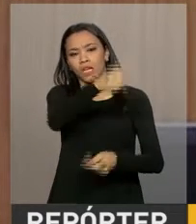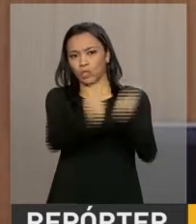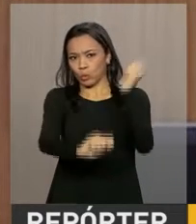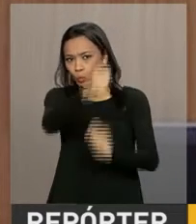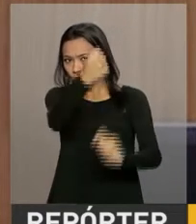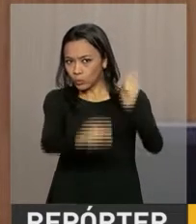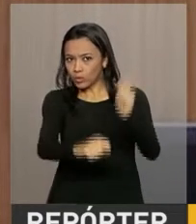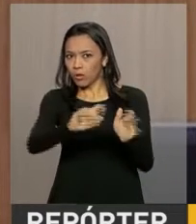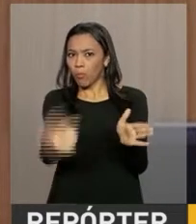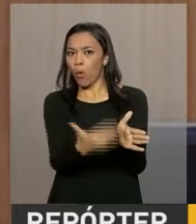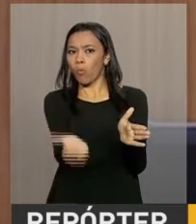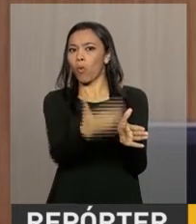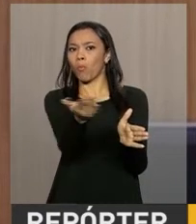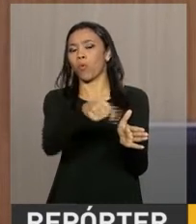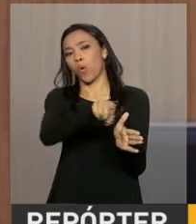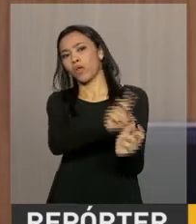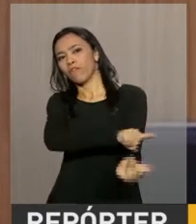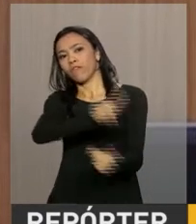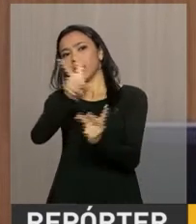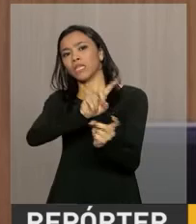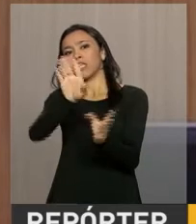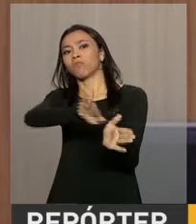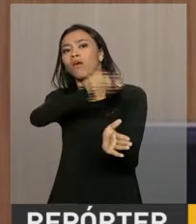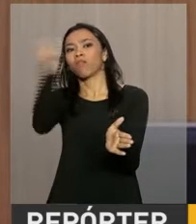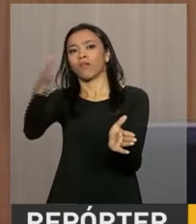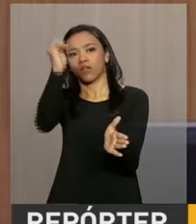de crescimento das exportações, seja do ponto de vista de